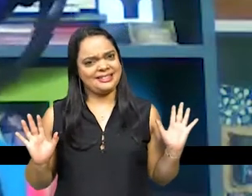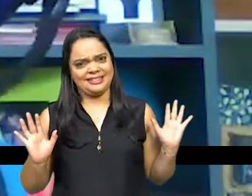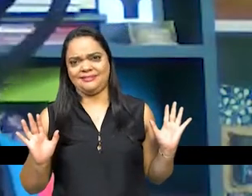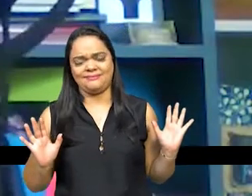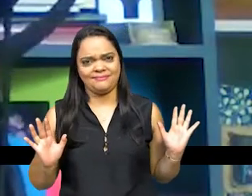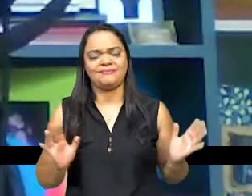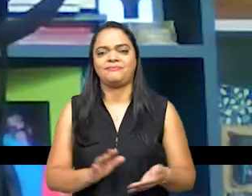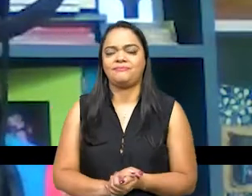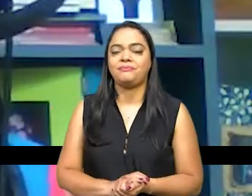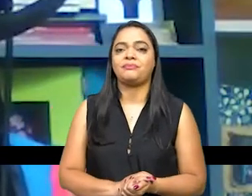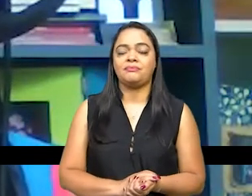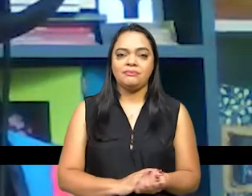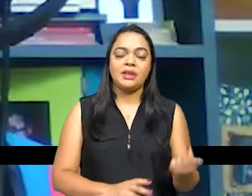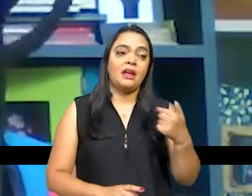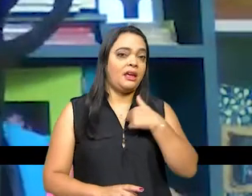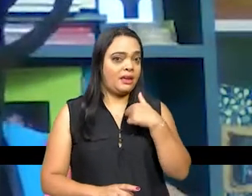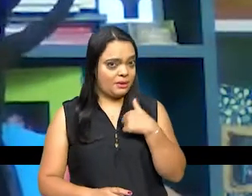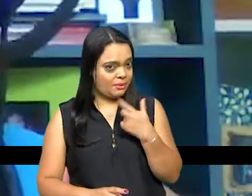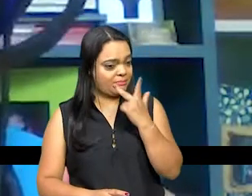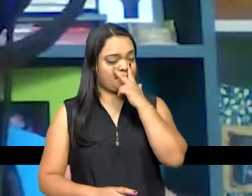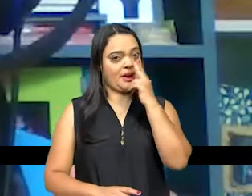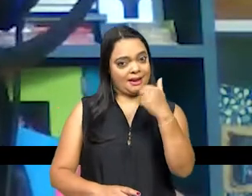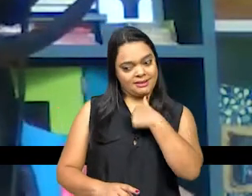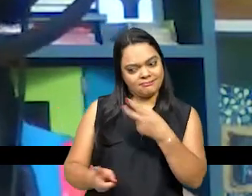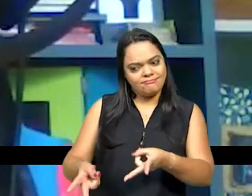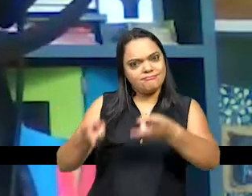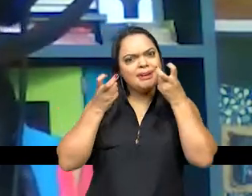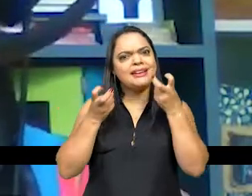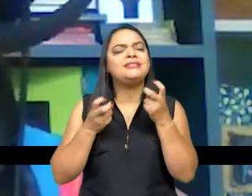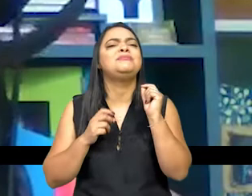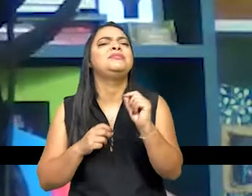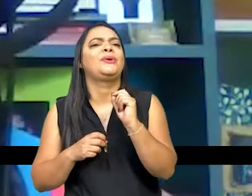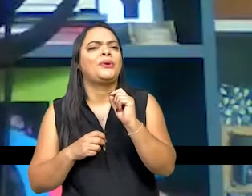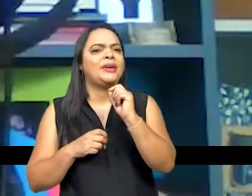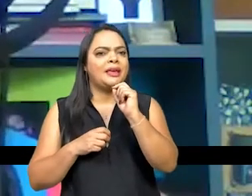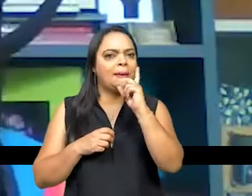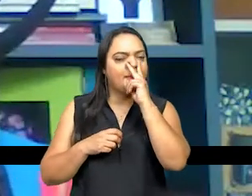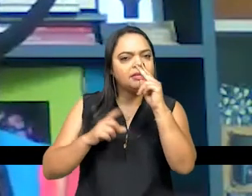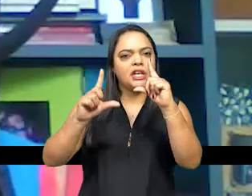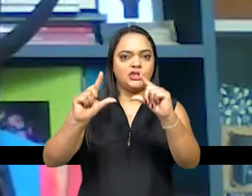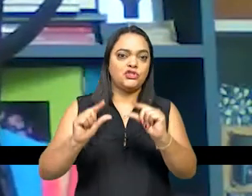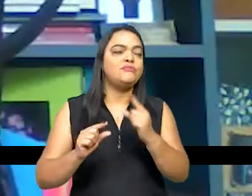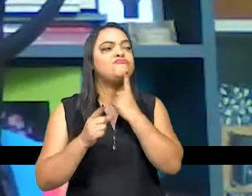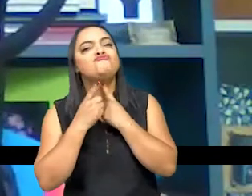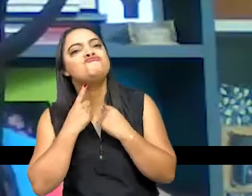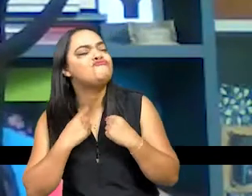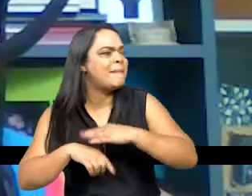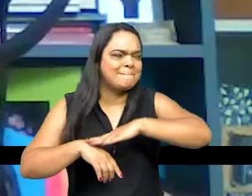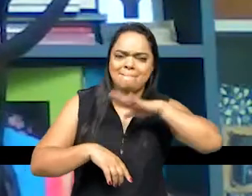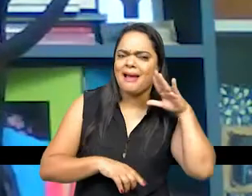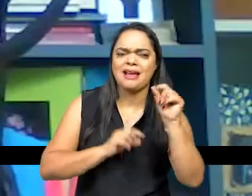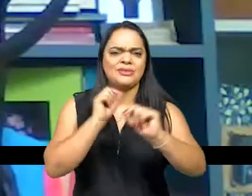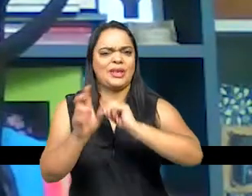geracional de médio e longo prazo, pelo menos a impressão que eu tenho é que esse desejo ele está diminuindo cada vez mais, né? Quanto